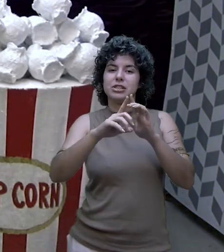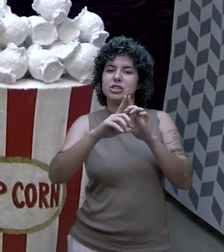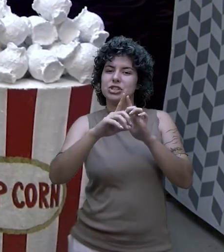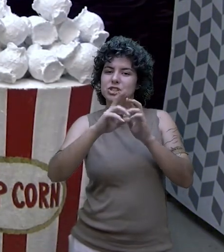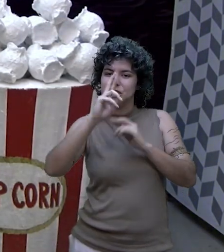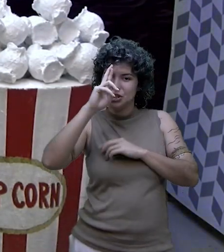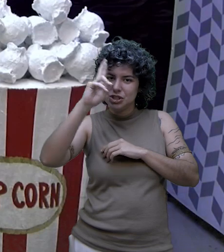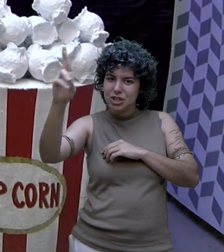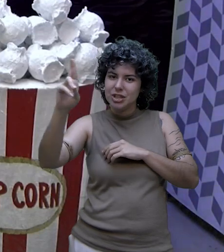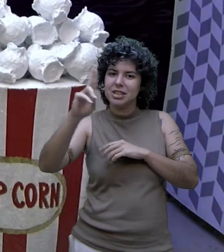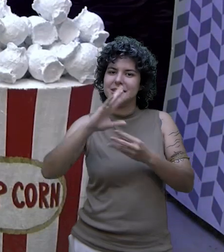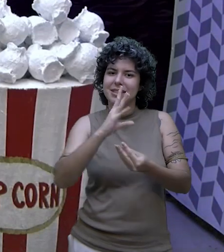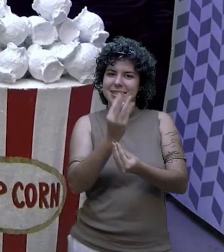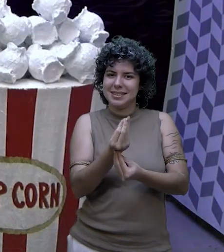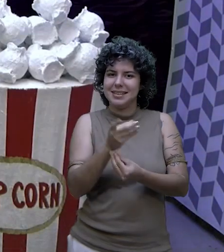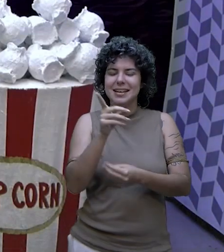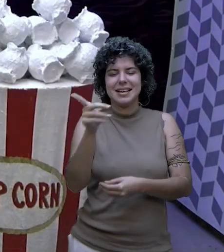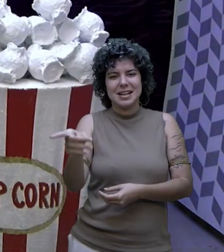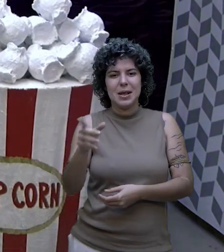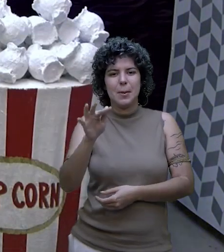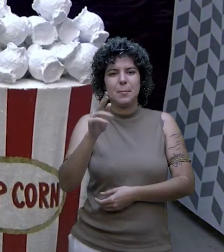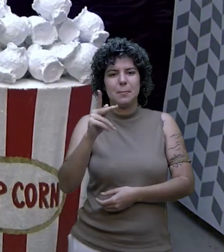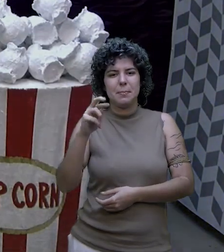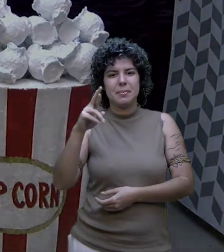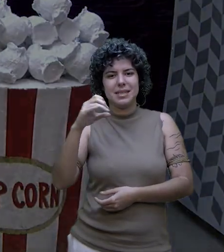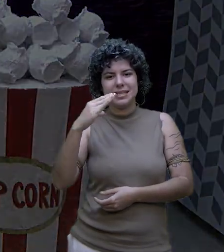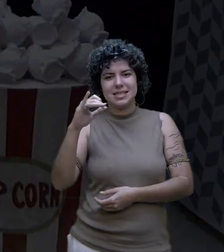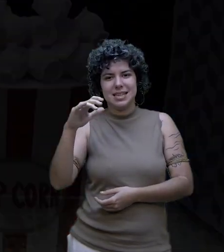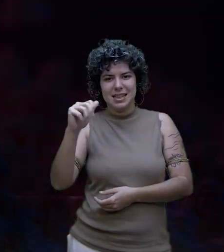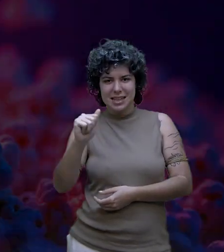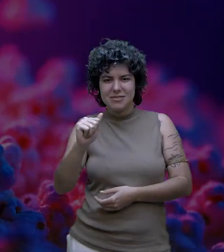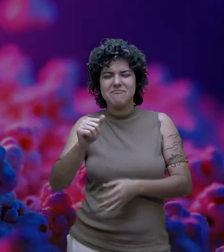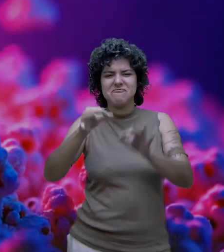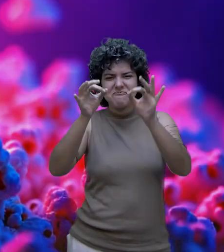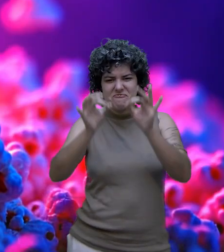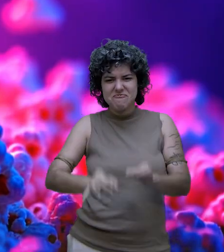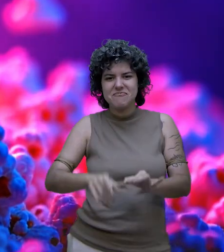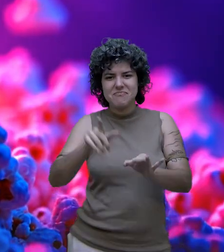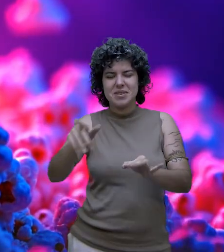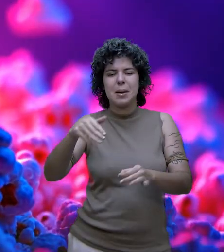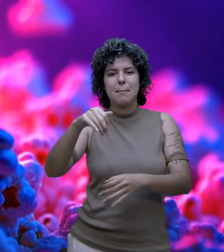Coppola fez isso em Maria Antonieta, filme de 2007.